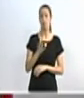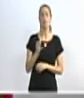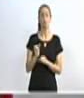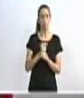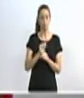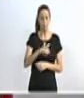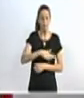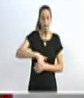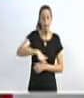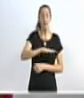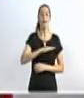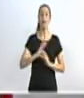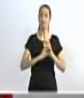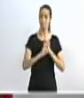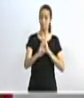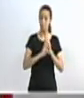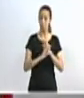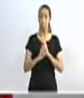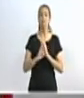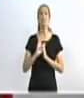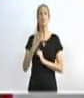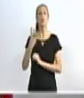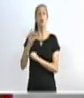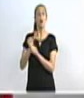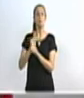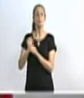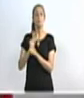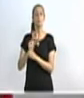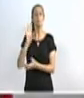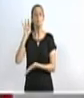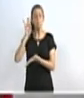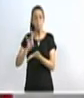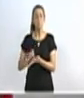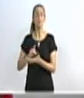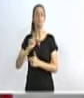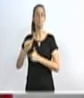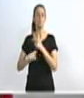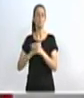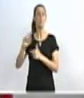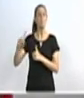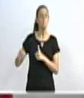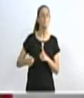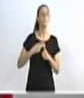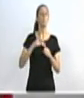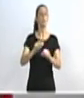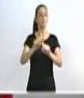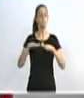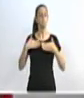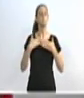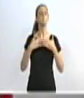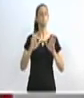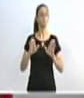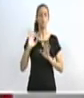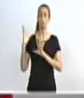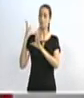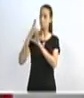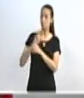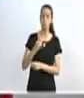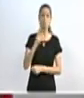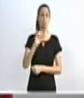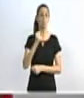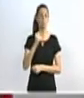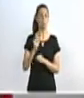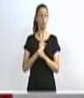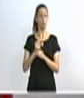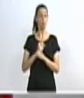na área de implantação, de operação, e há 4 anos assumi o institucional. Foi a primeira audiência pública que eu vou, desse tempo todo, 18 anos, que eu